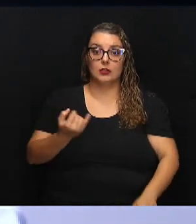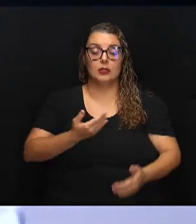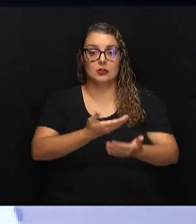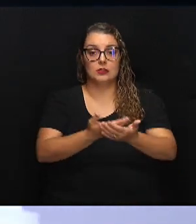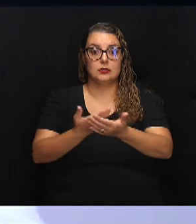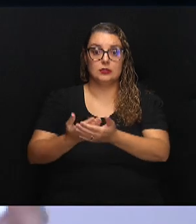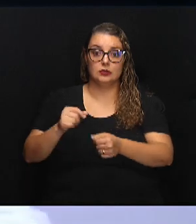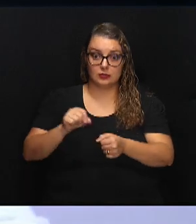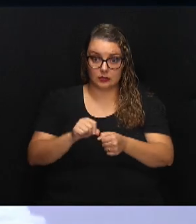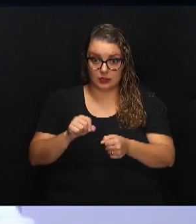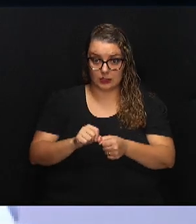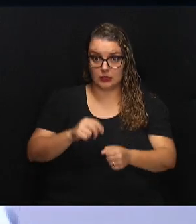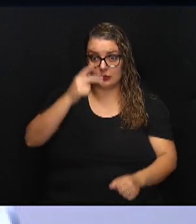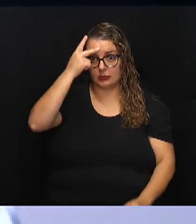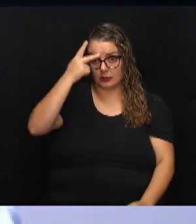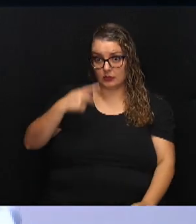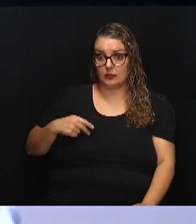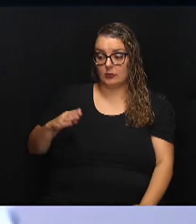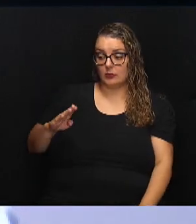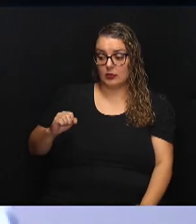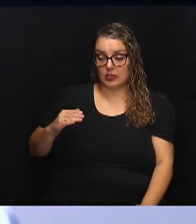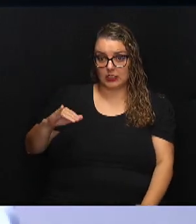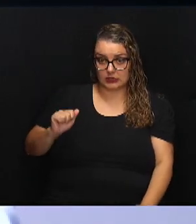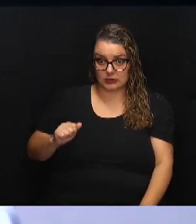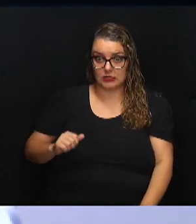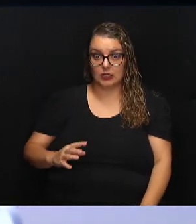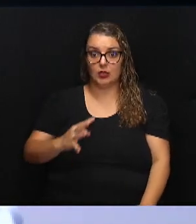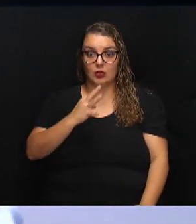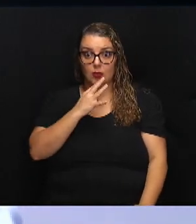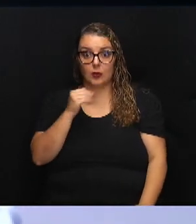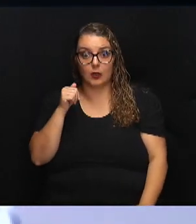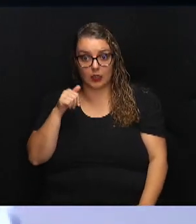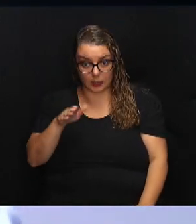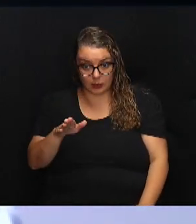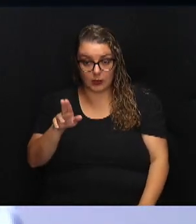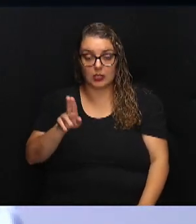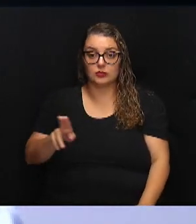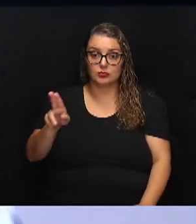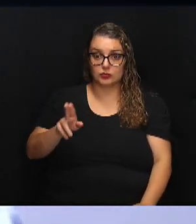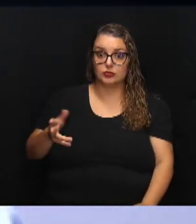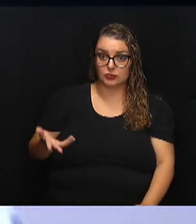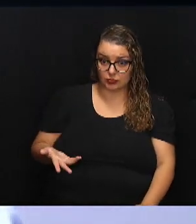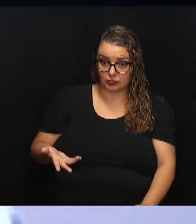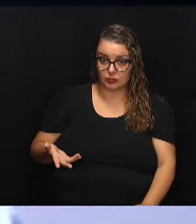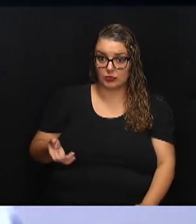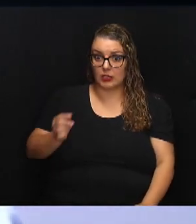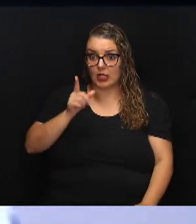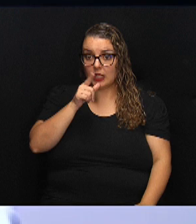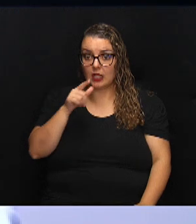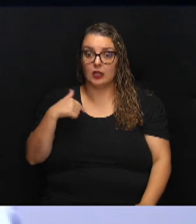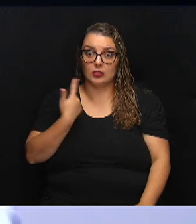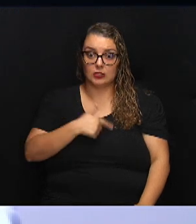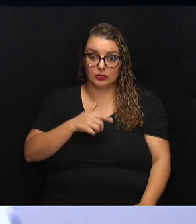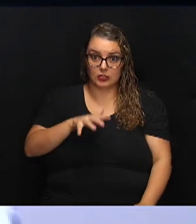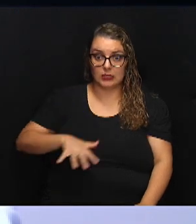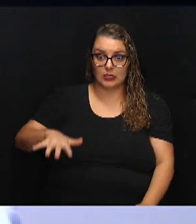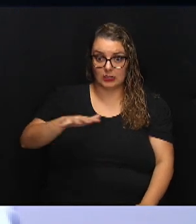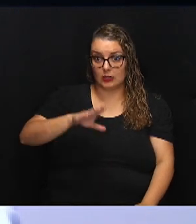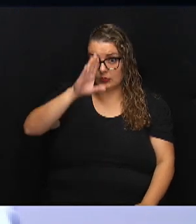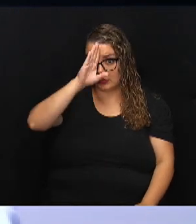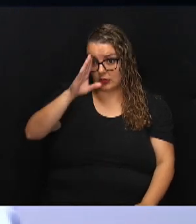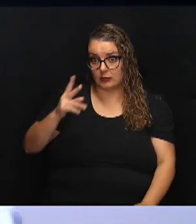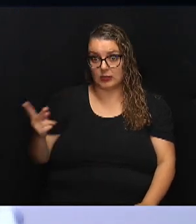feito para que a própria bacia, a própria região conheça mais da utilização das águas na nossa região, principalmente nessas